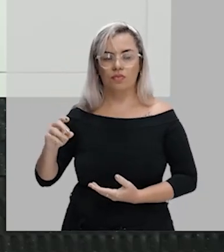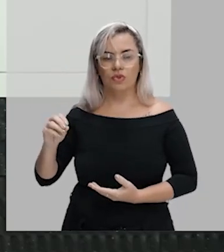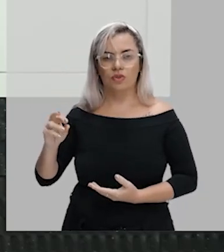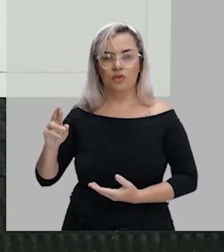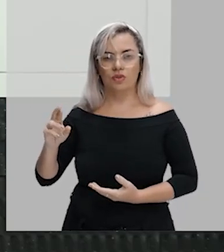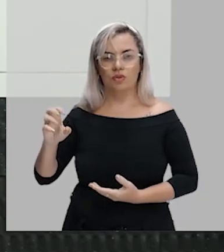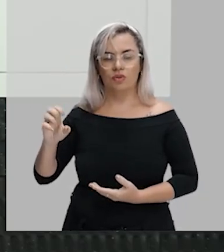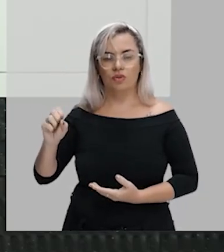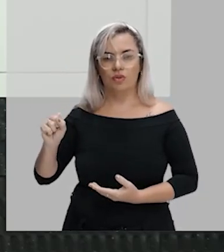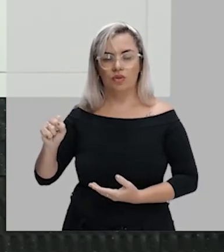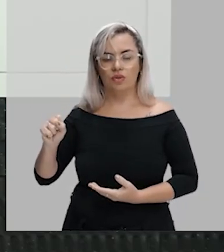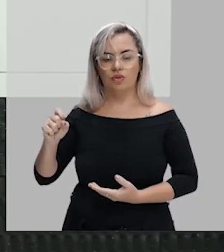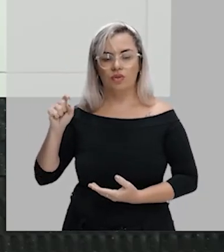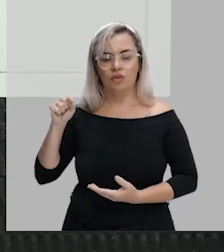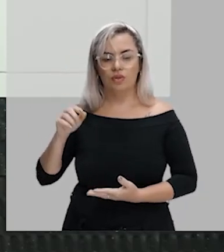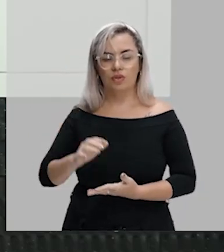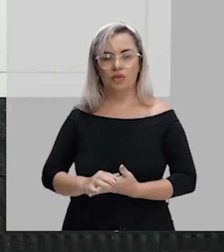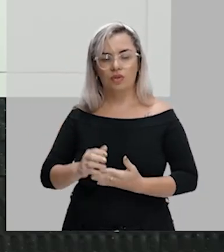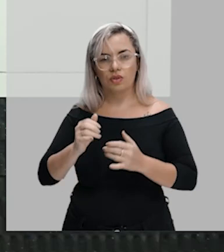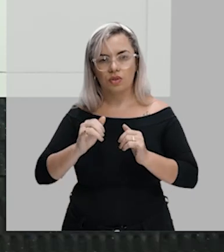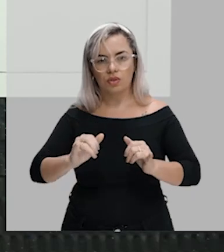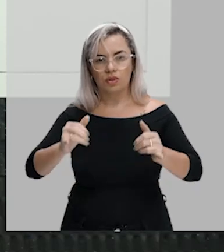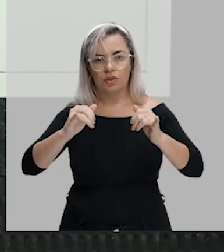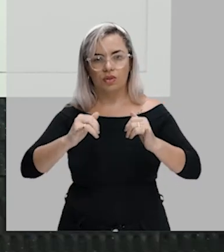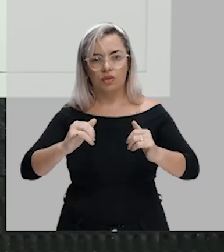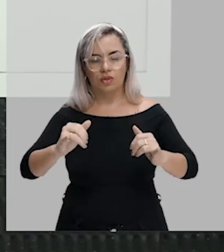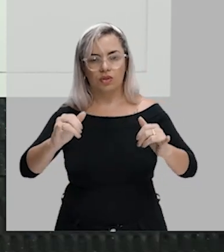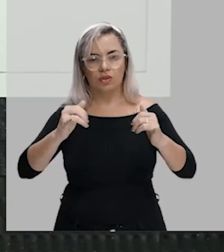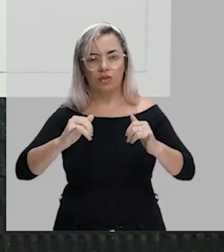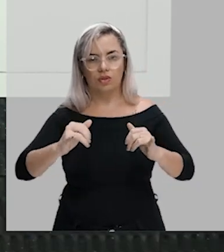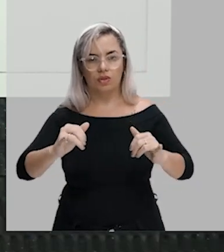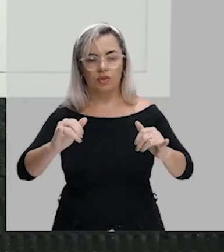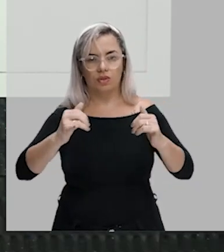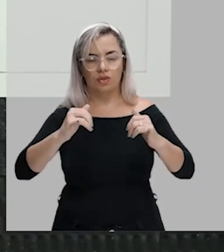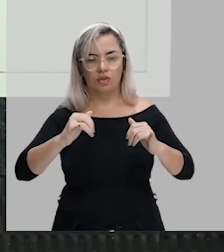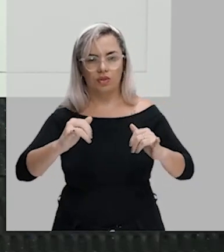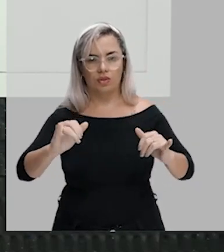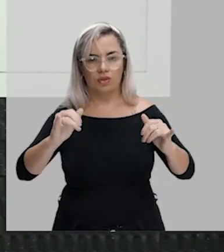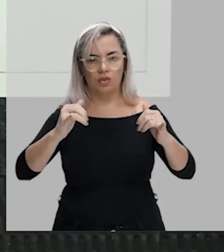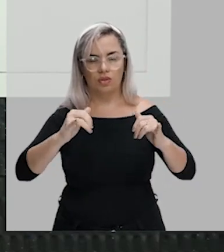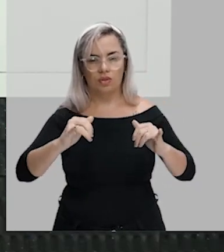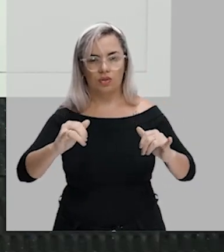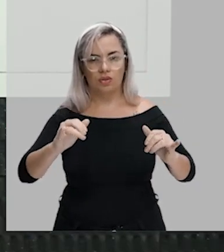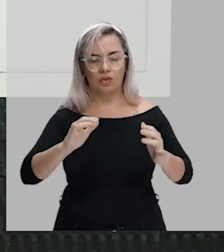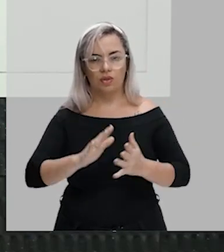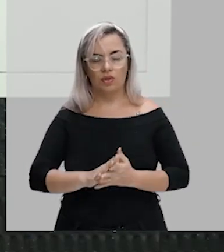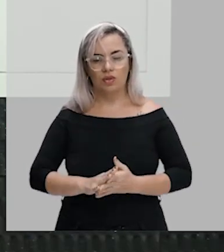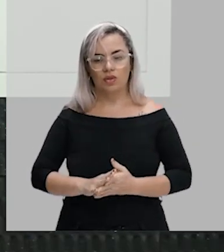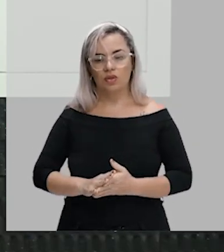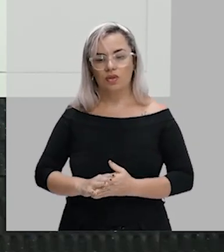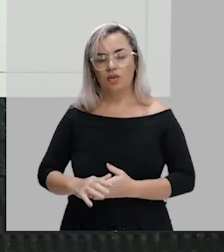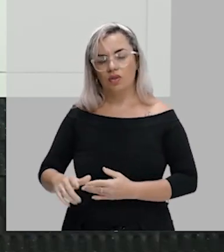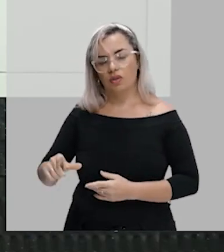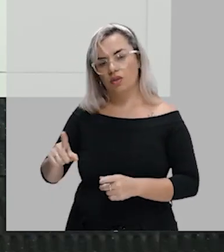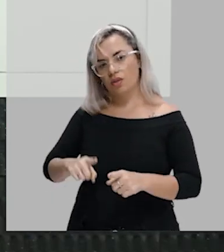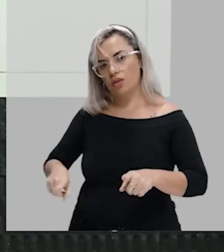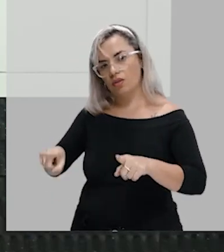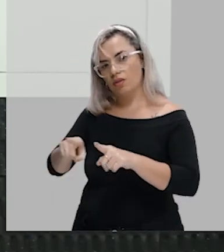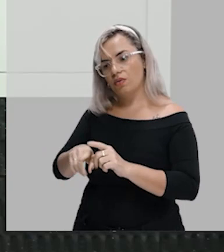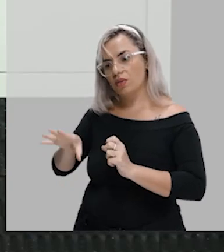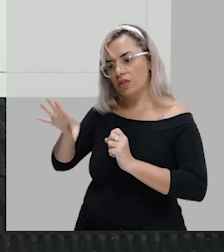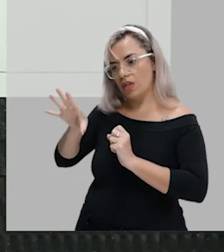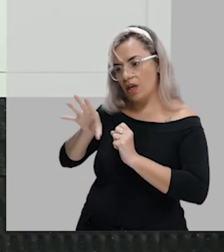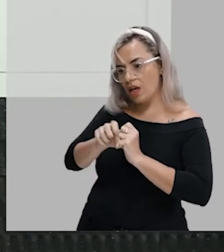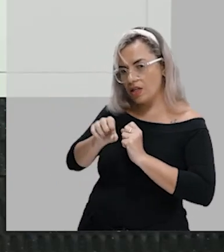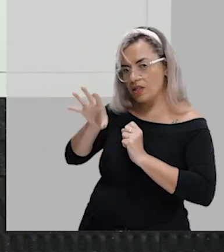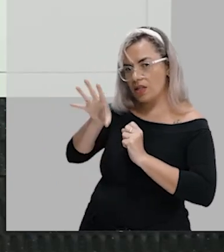aqueles aparelhozinhos em que emitem aí as ondas de rádio, certo? E são recepcionados por outros rádios amadores também, tá certo? Então